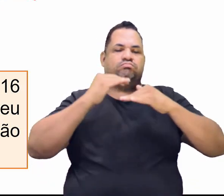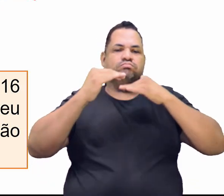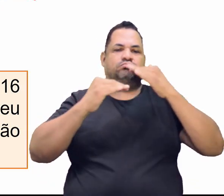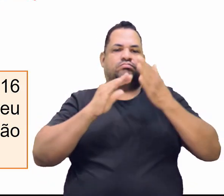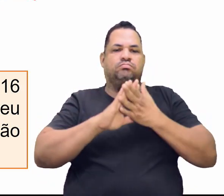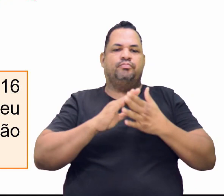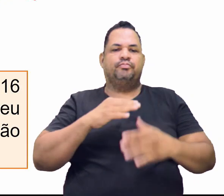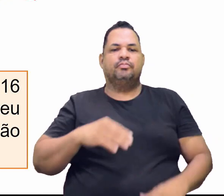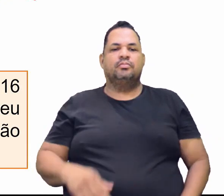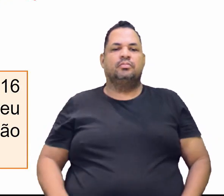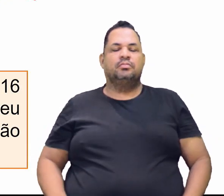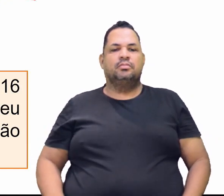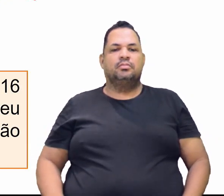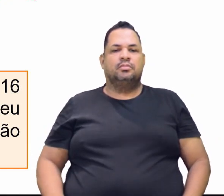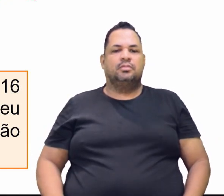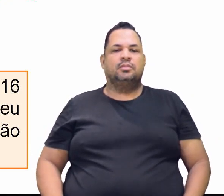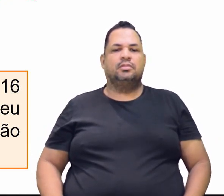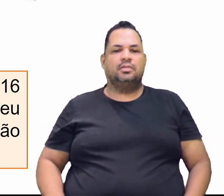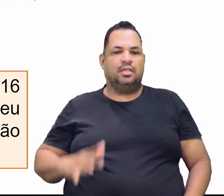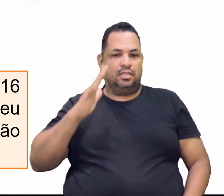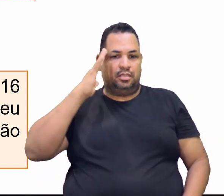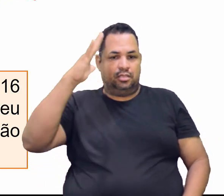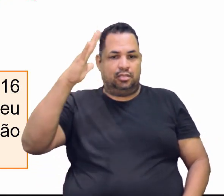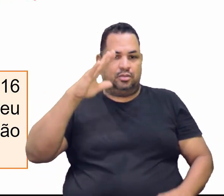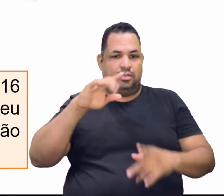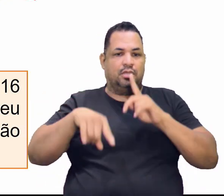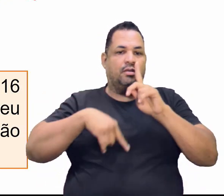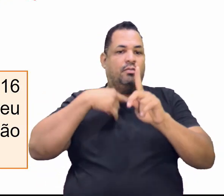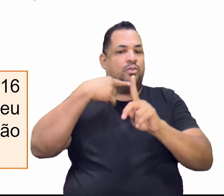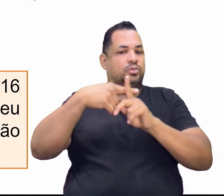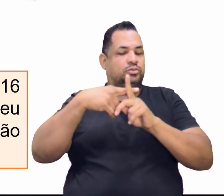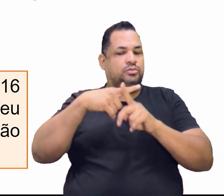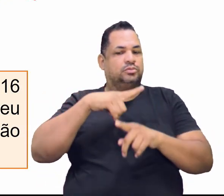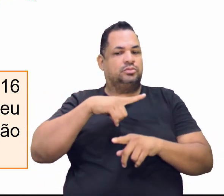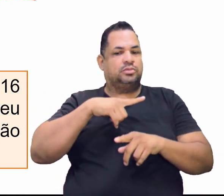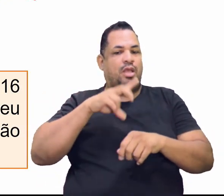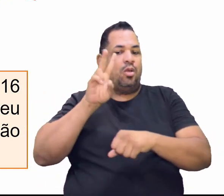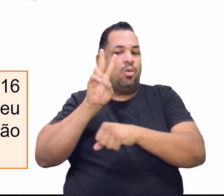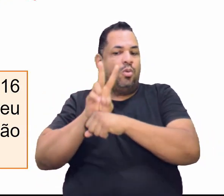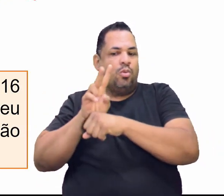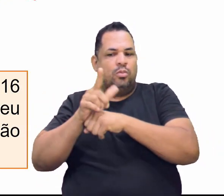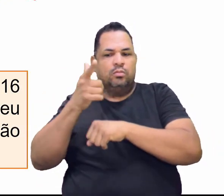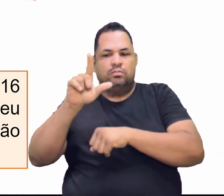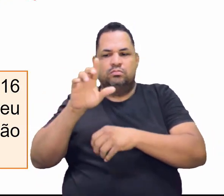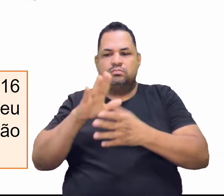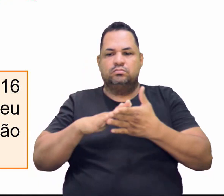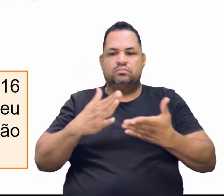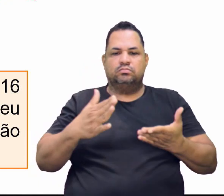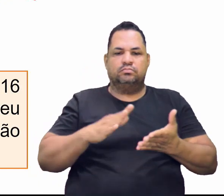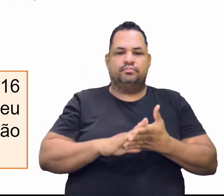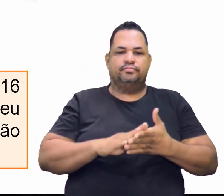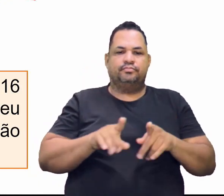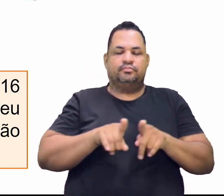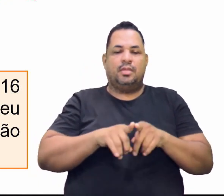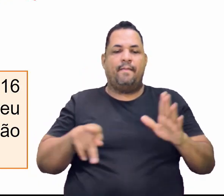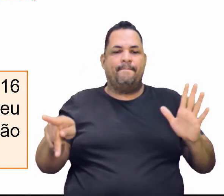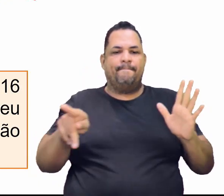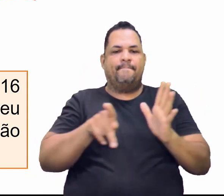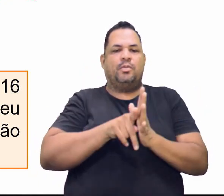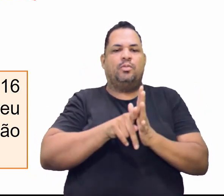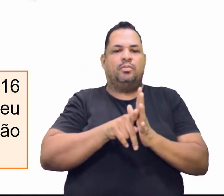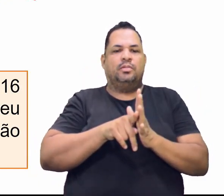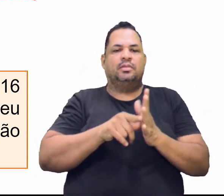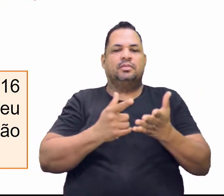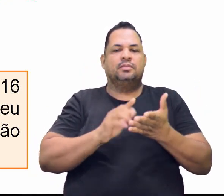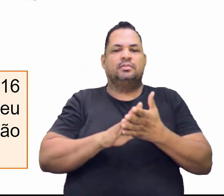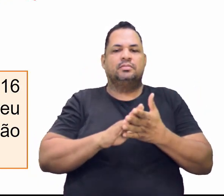No positivismo, tem muito dessa ligação de cuidar do outro, de preservar o outro. E no caso específico dele